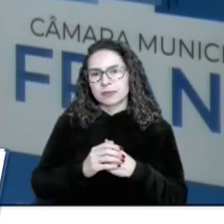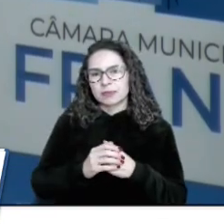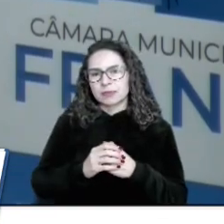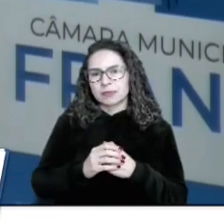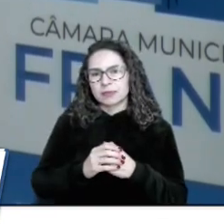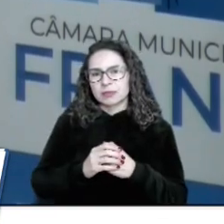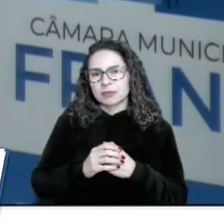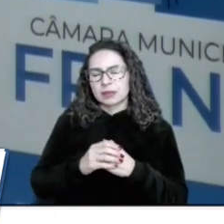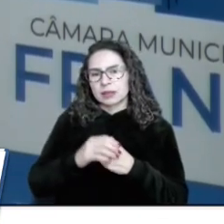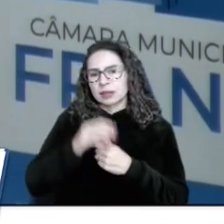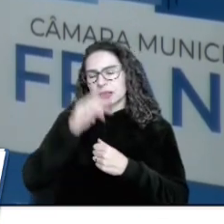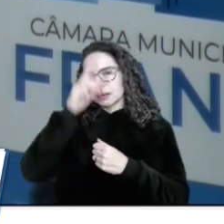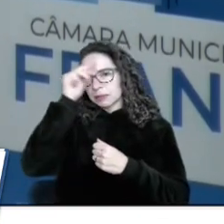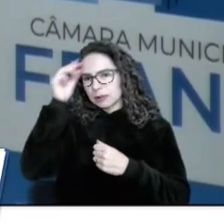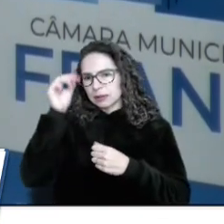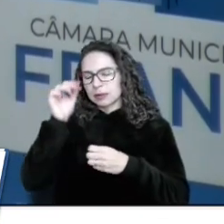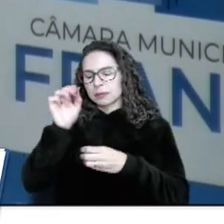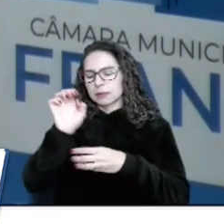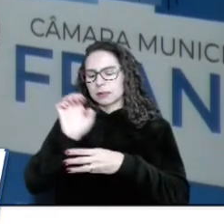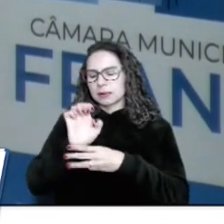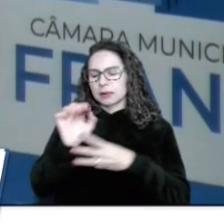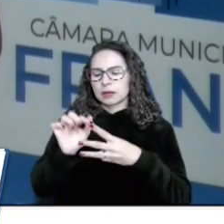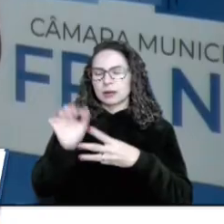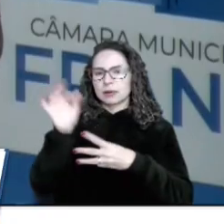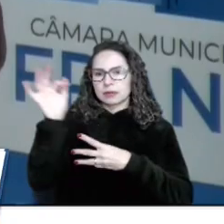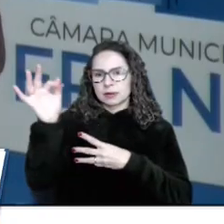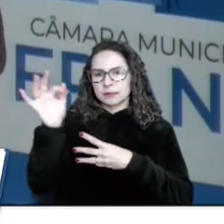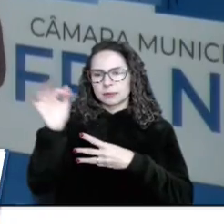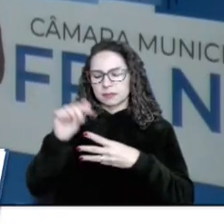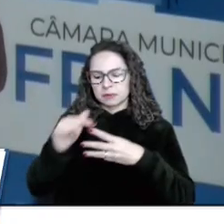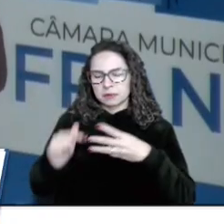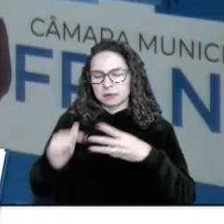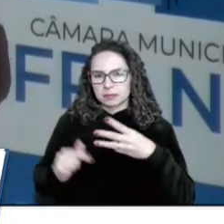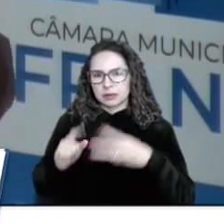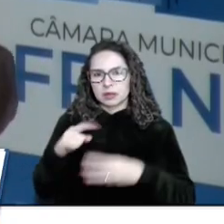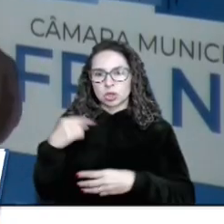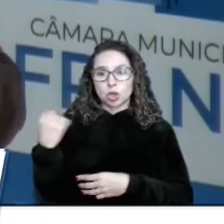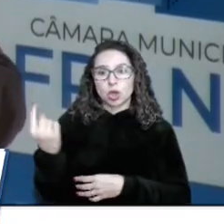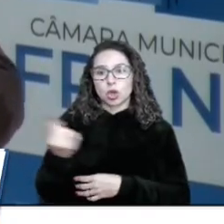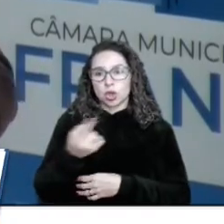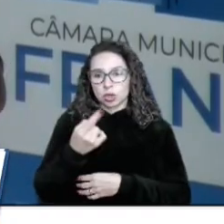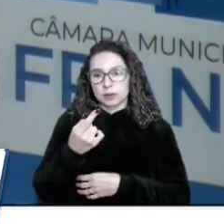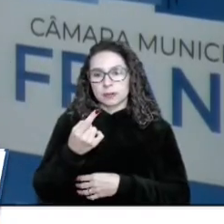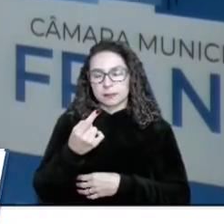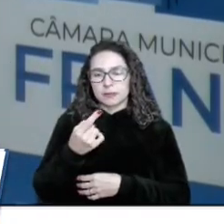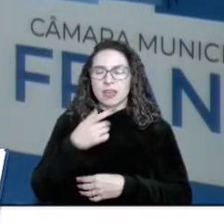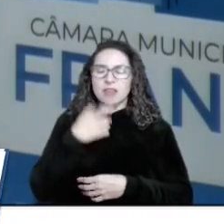município, estado e União. Porque a gente falar